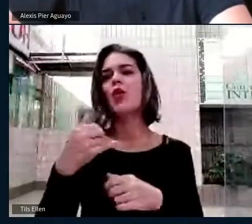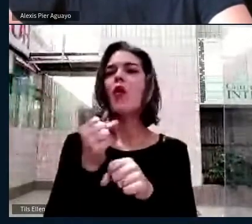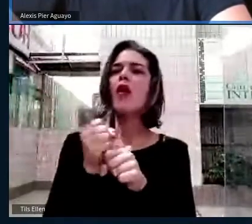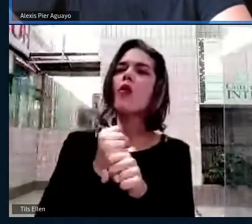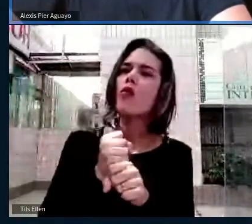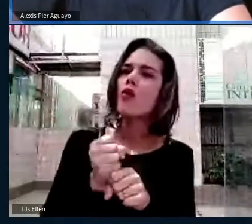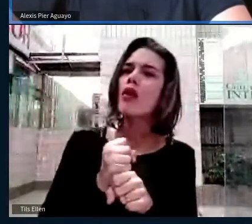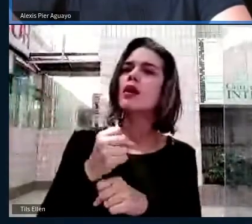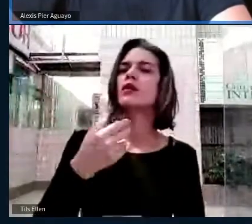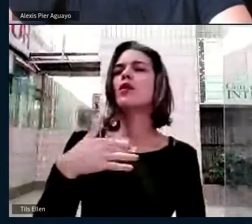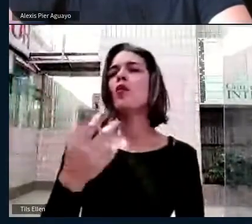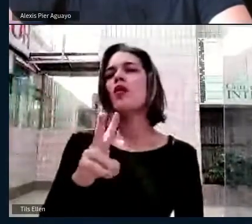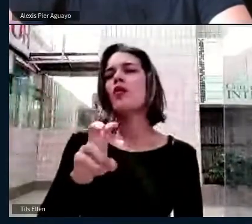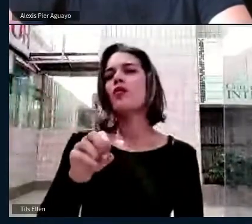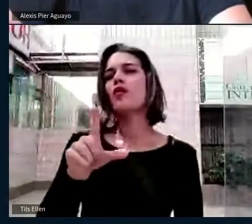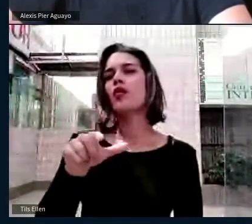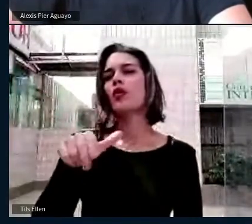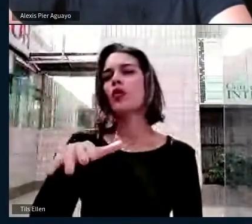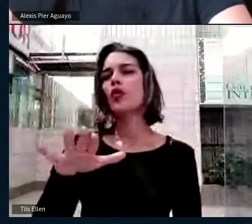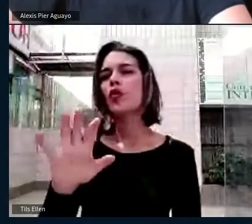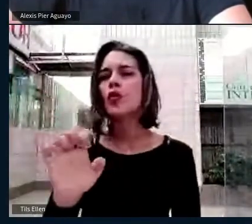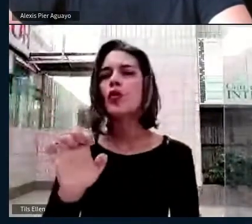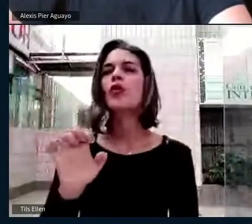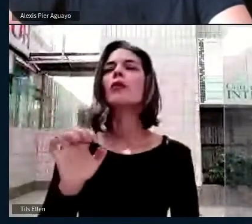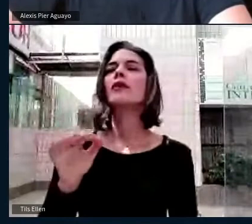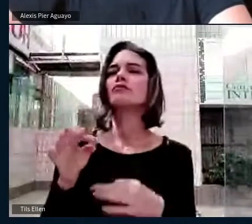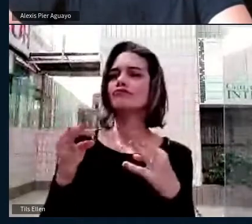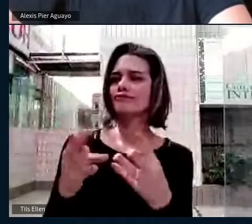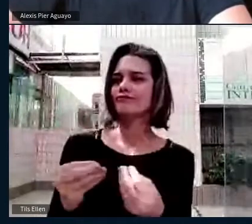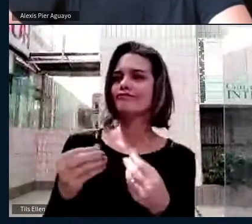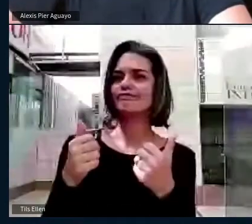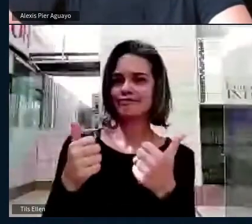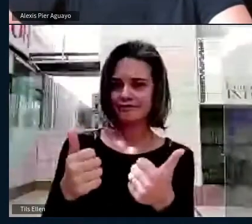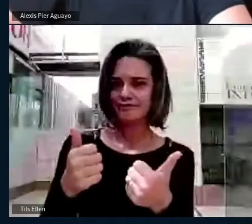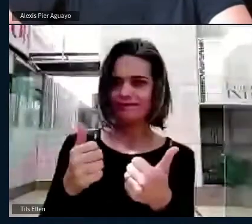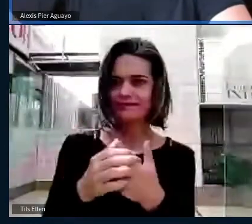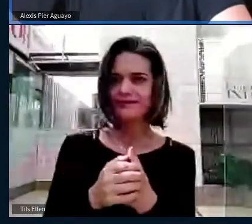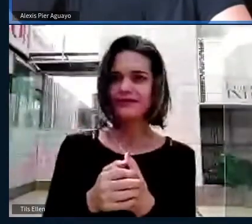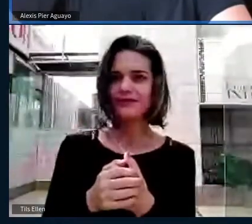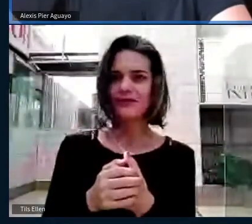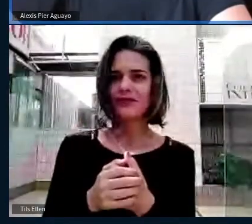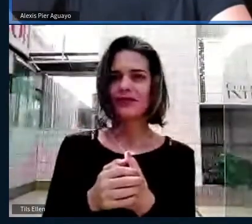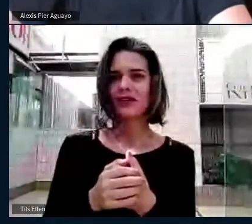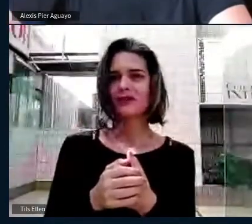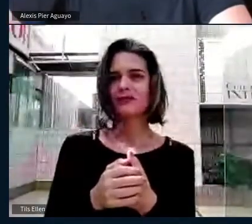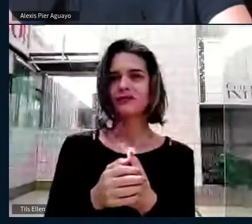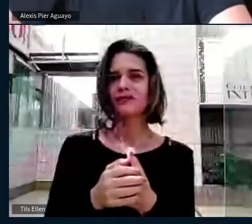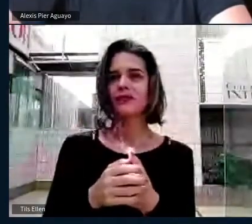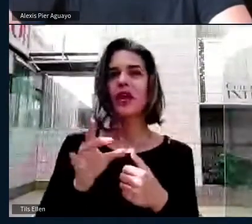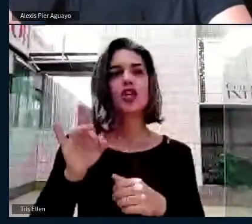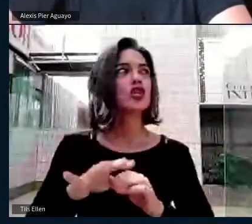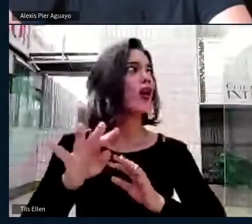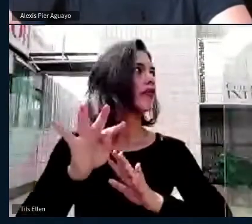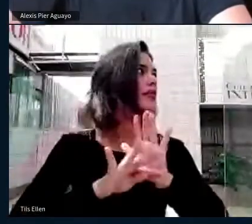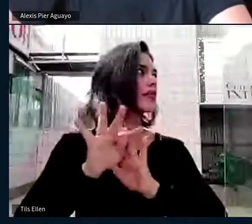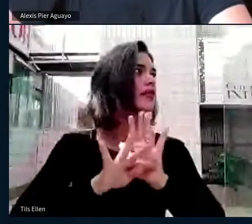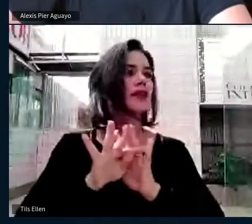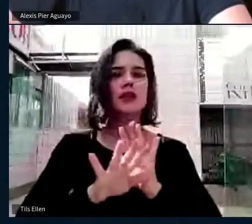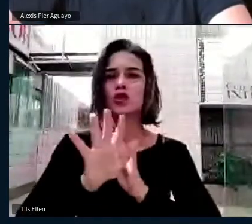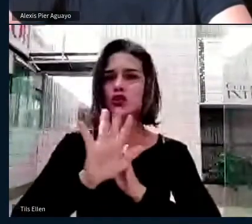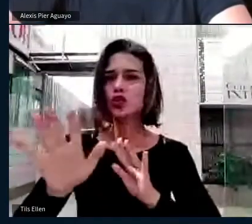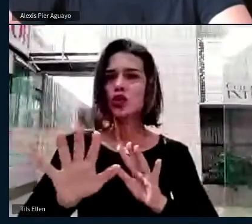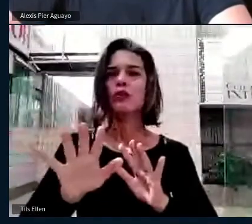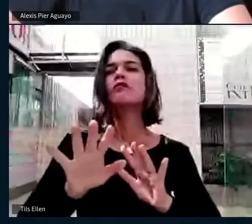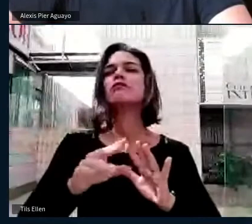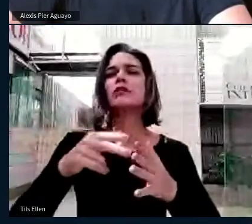qual volume, fica mais fácil. Então, questões mais... textuais. Do ponto de vista textual, isso, a escrita está